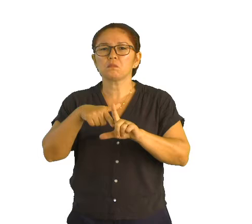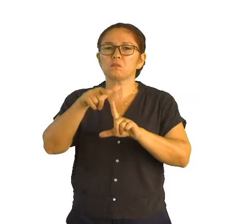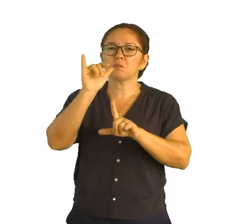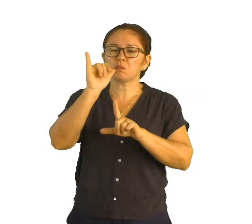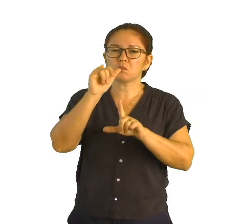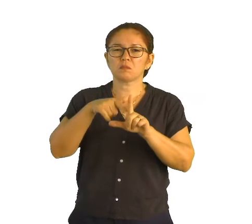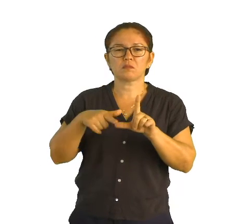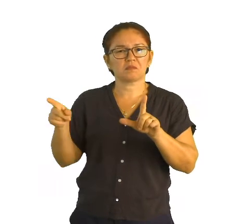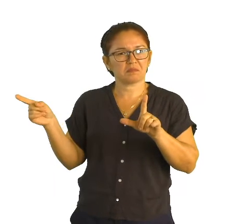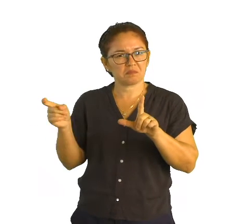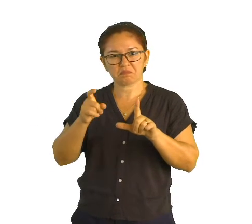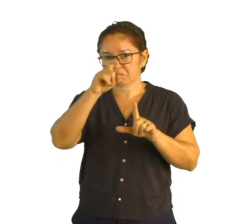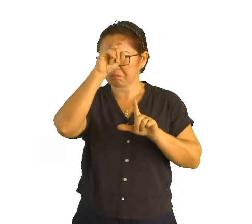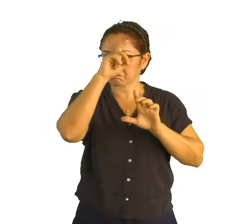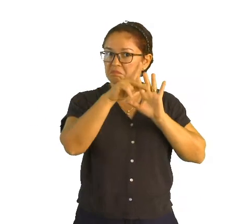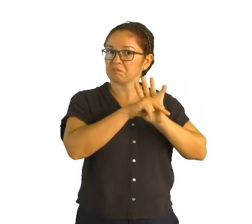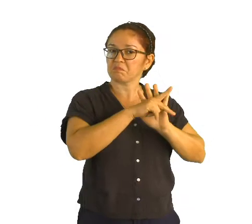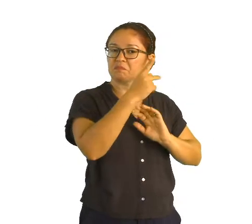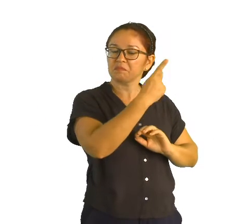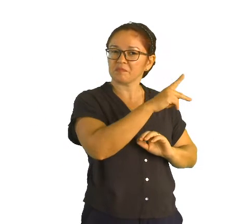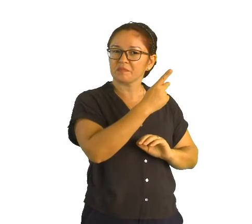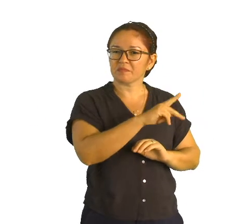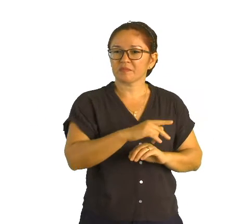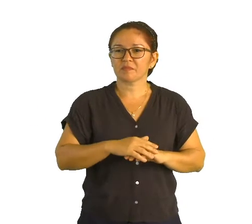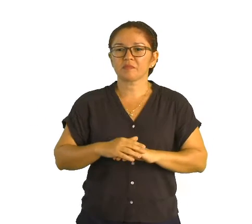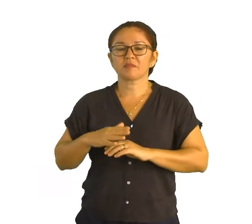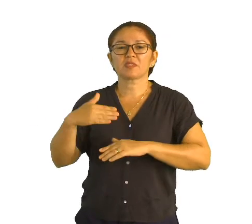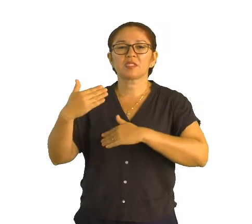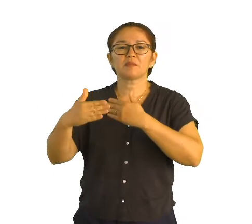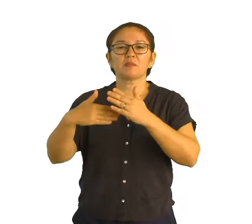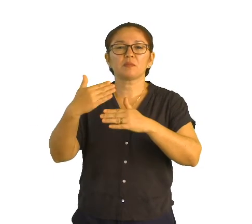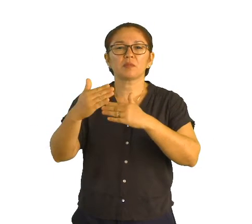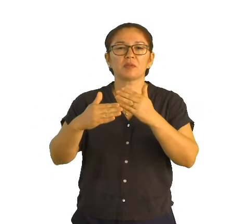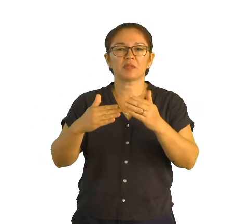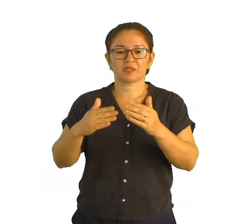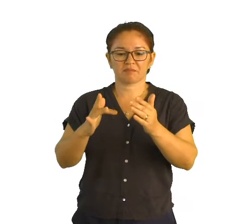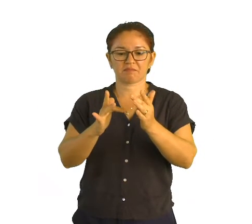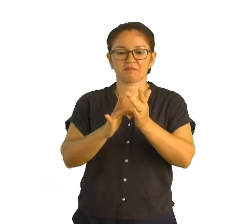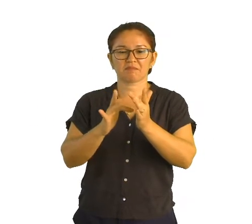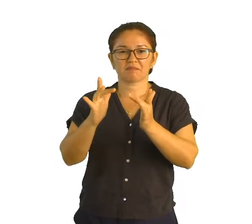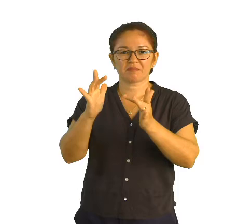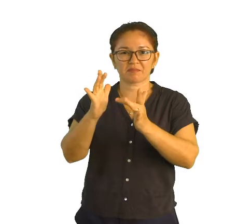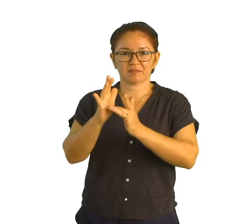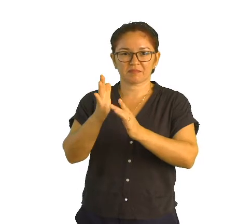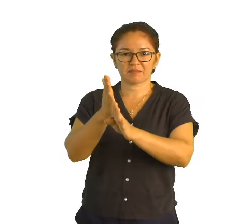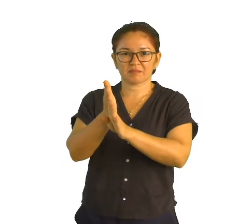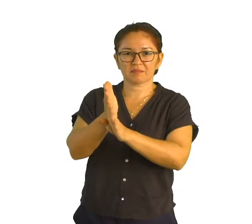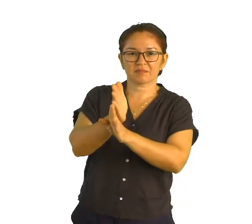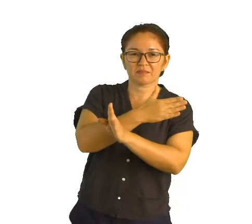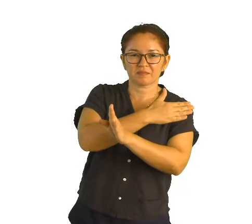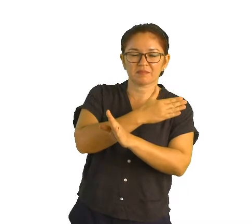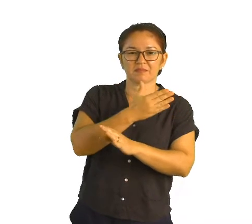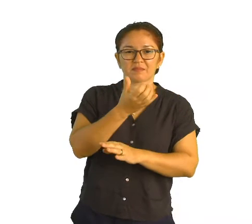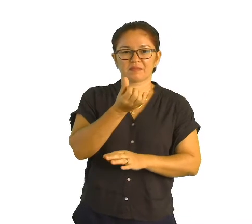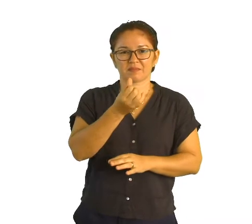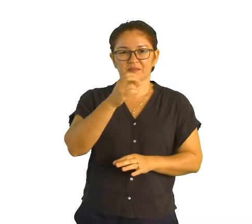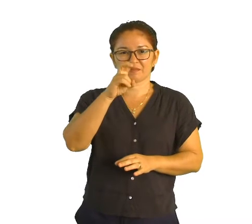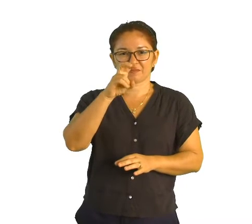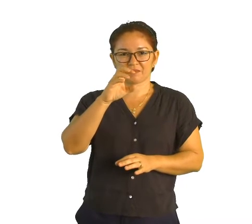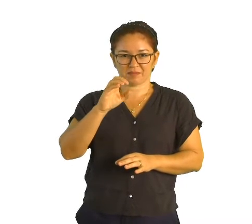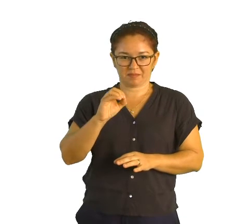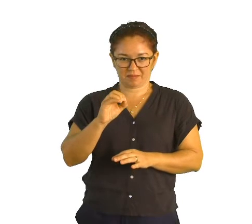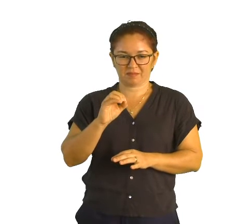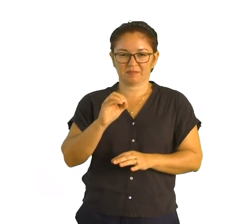600 a.C., os matemáticos gregos começaram a sistematizar os conhecimentos